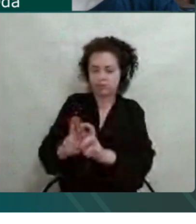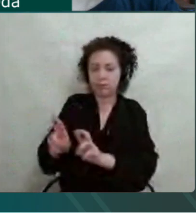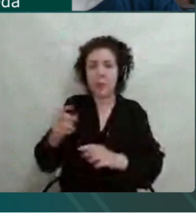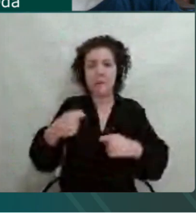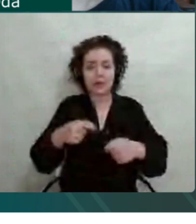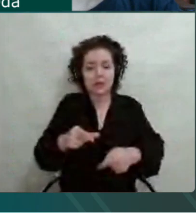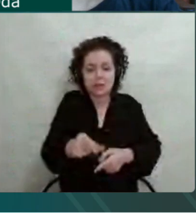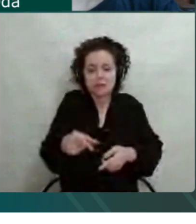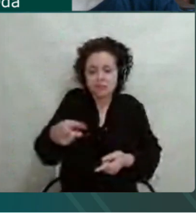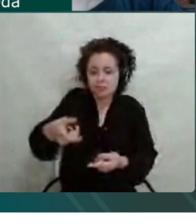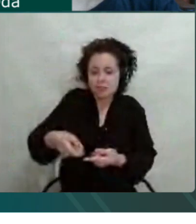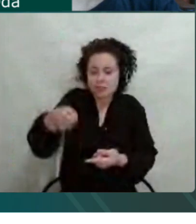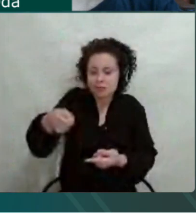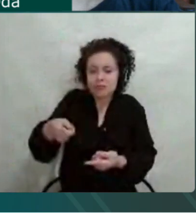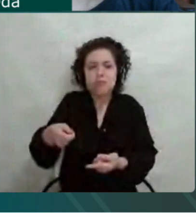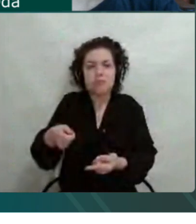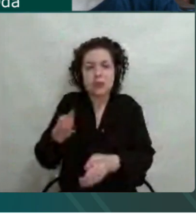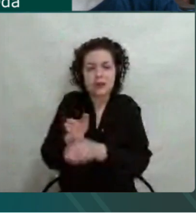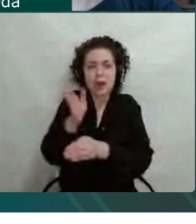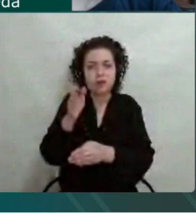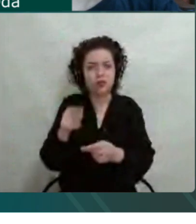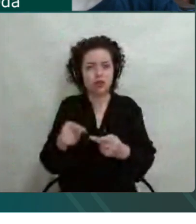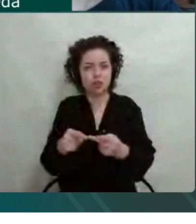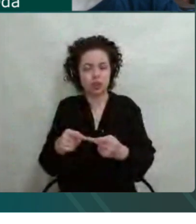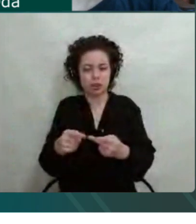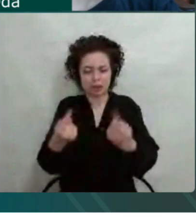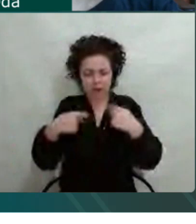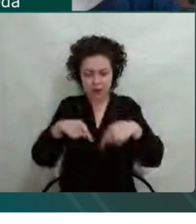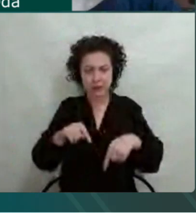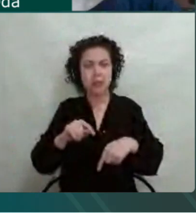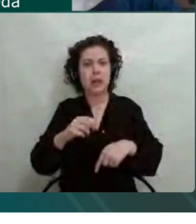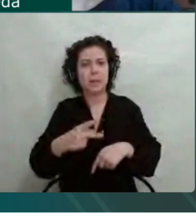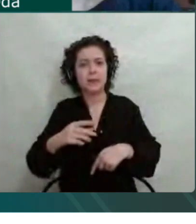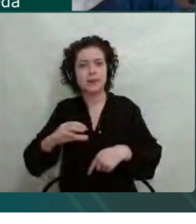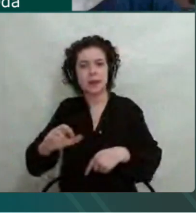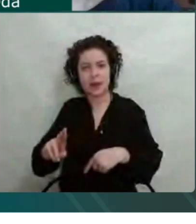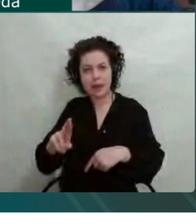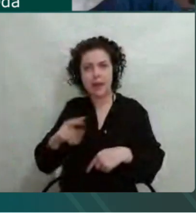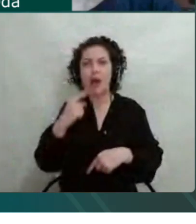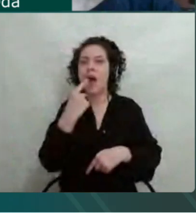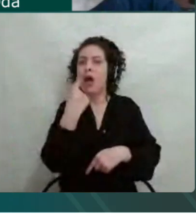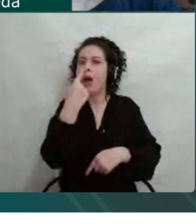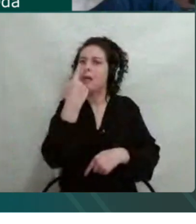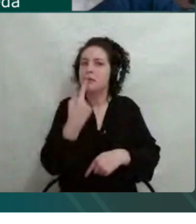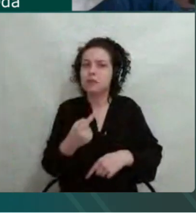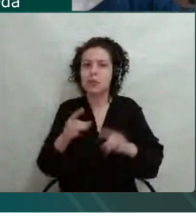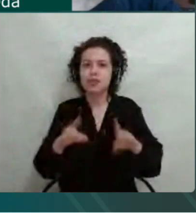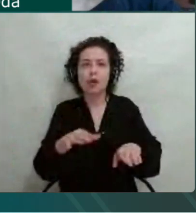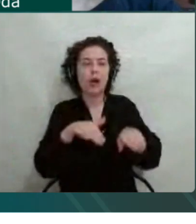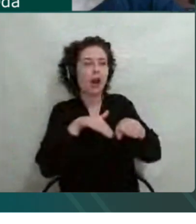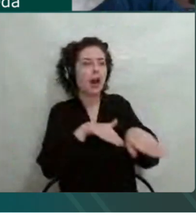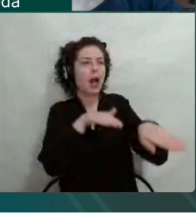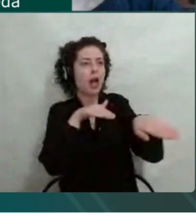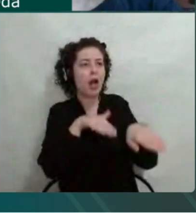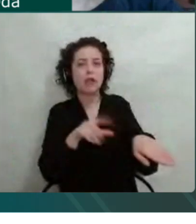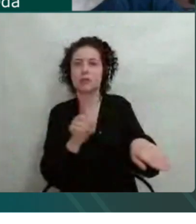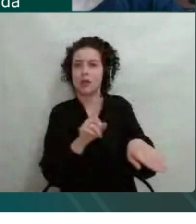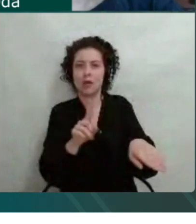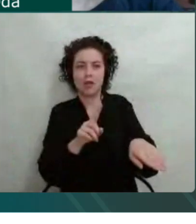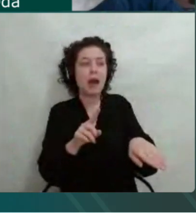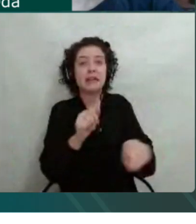ter as condições para fazer o RT ou PCR, não apenas fazer drive-thru para poder examinar se o indivíduo